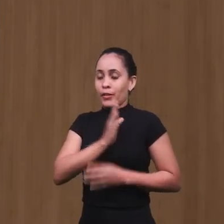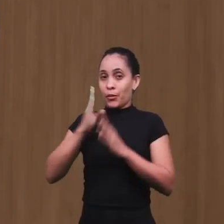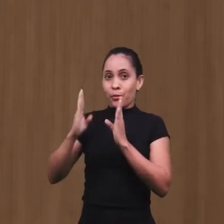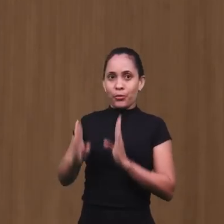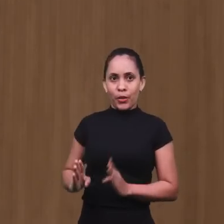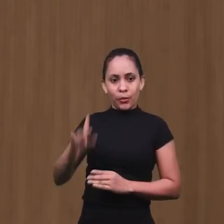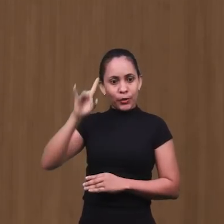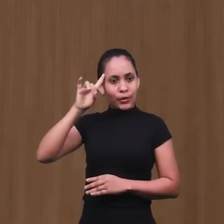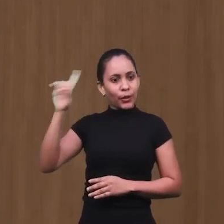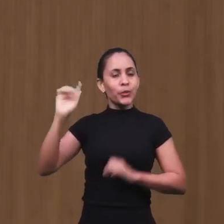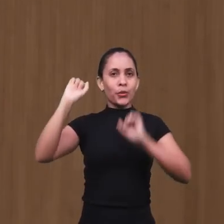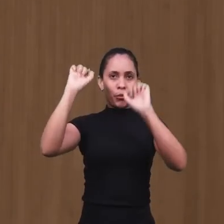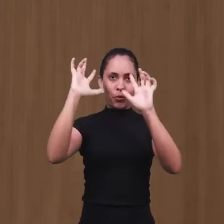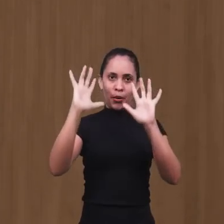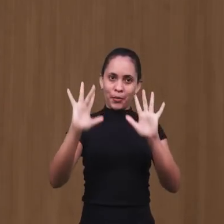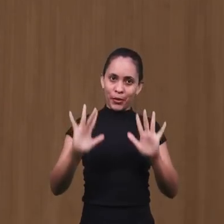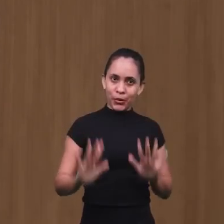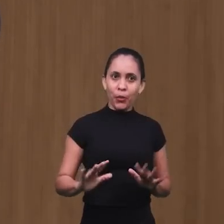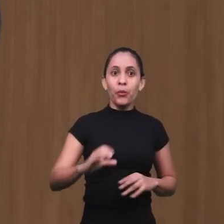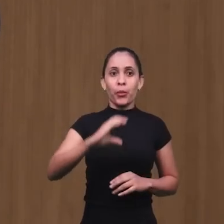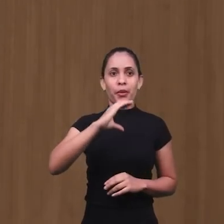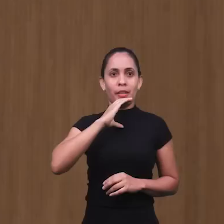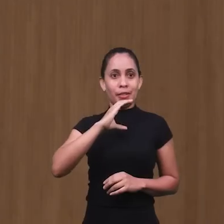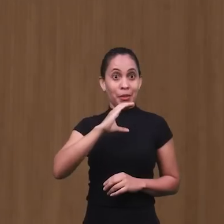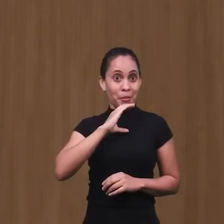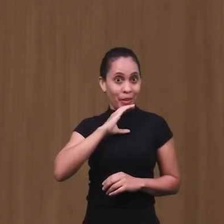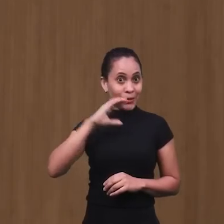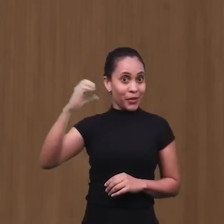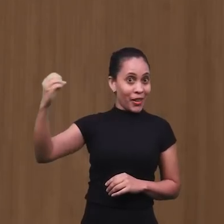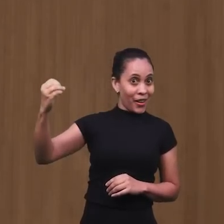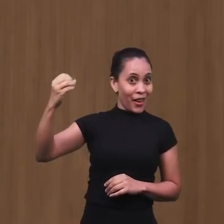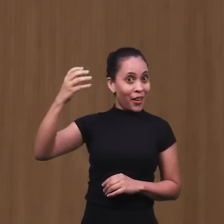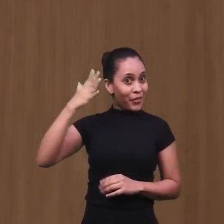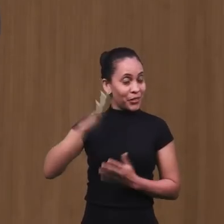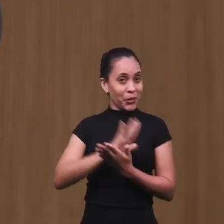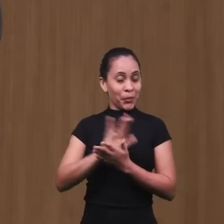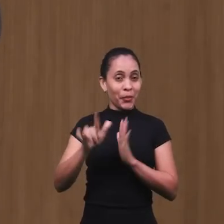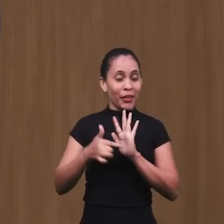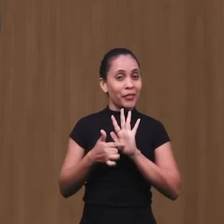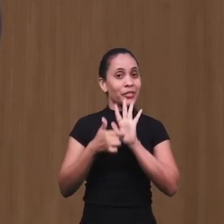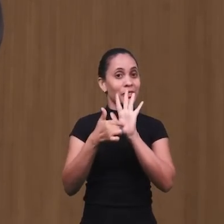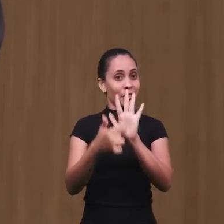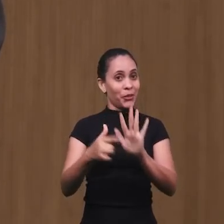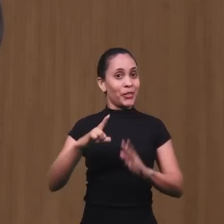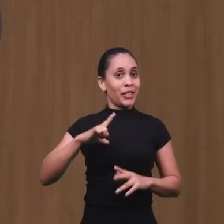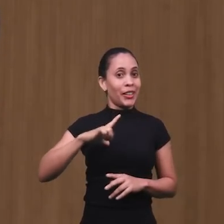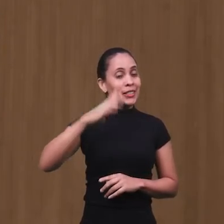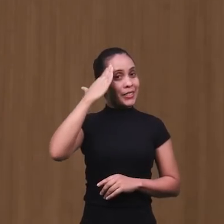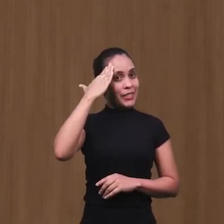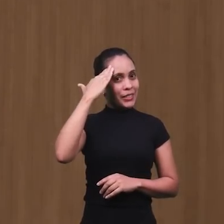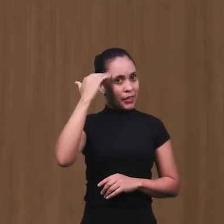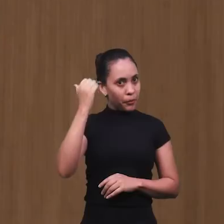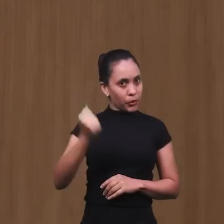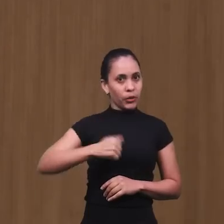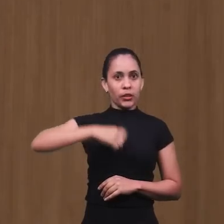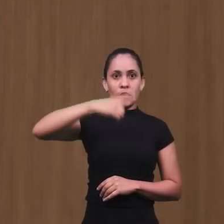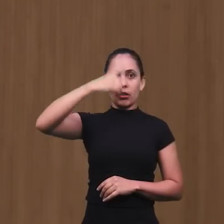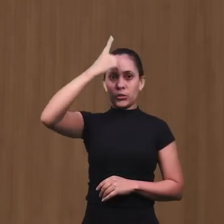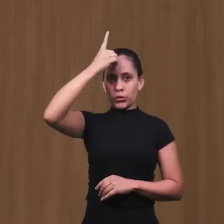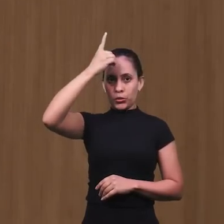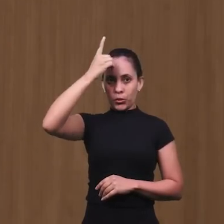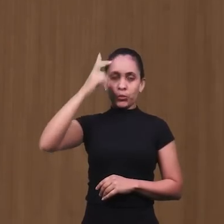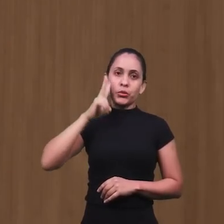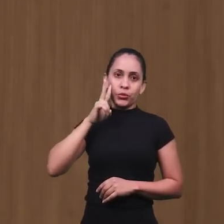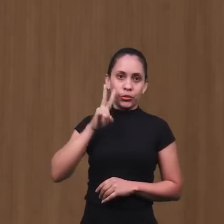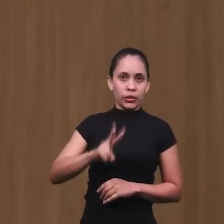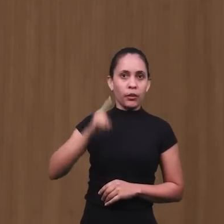coração, Deus deu a ele coisas extraordinárias. Deu a ele o conhecimento, e a palavra nos diz que o Senhor deu a ele a sabedoria das